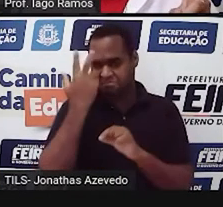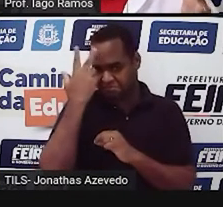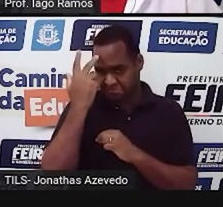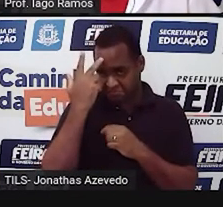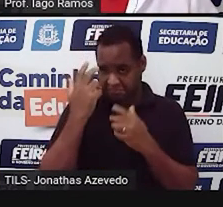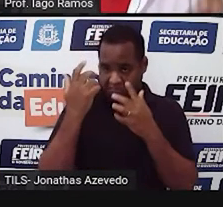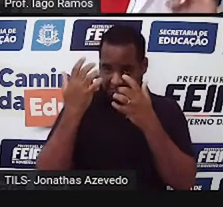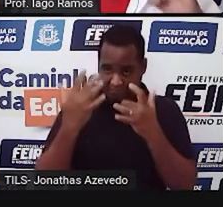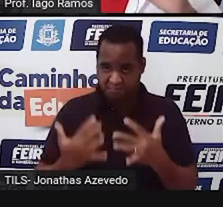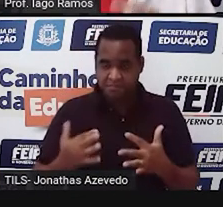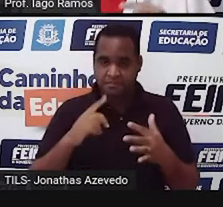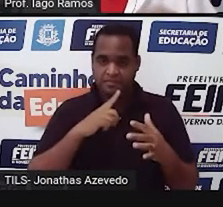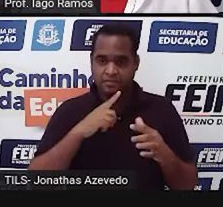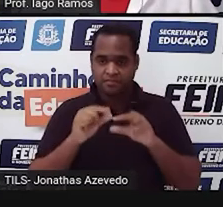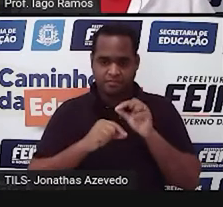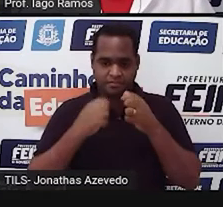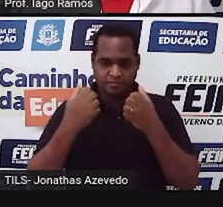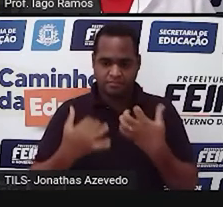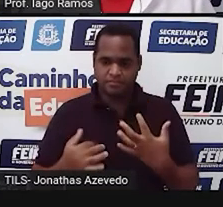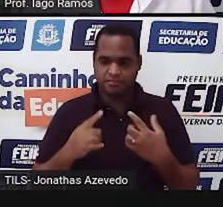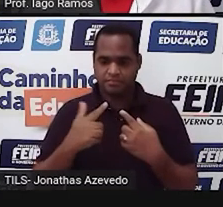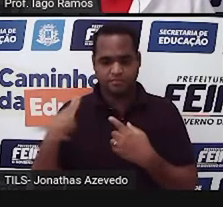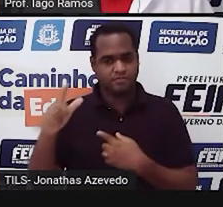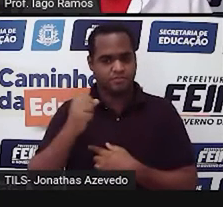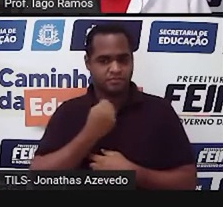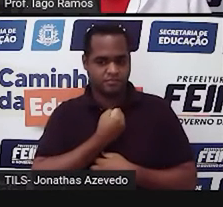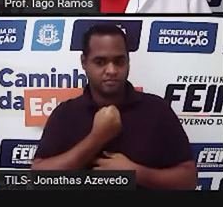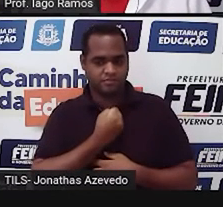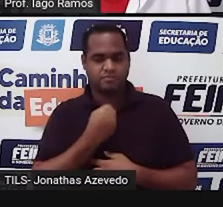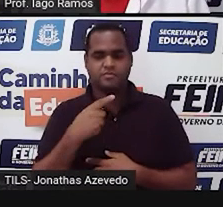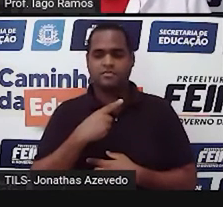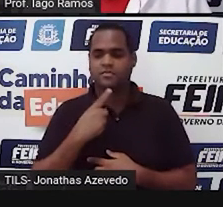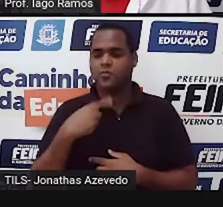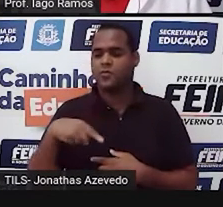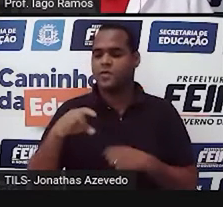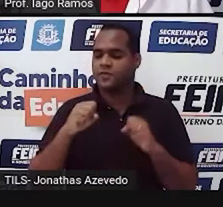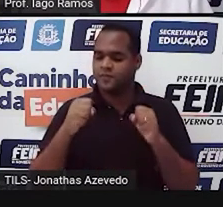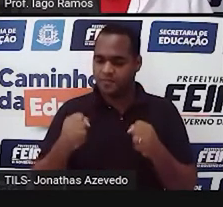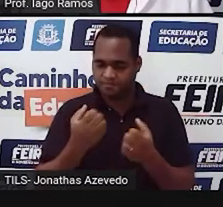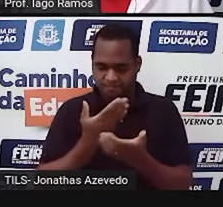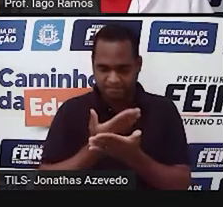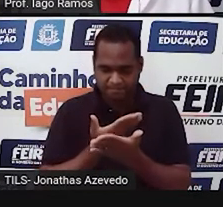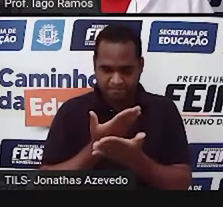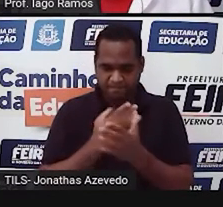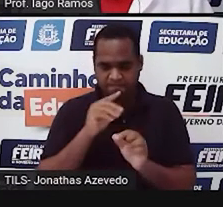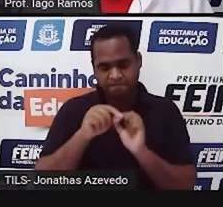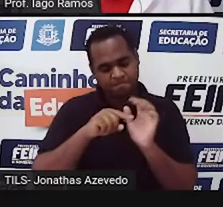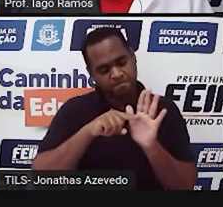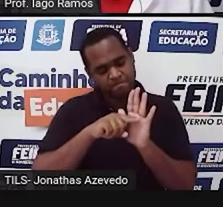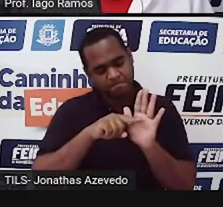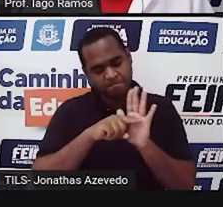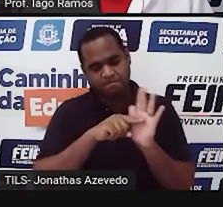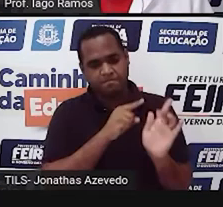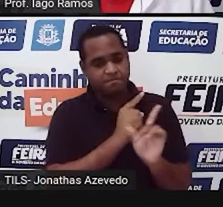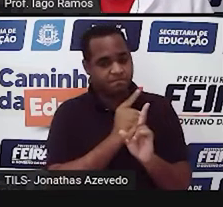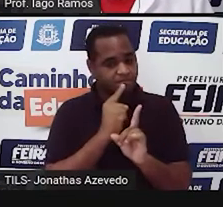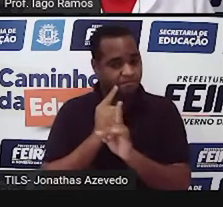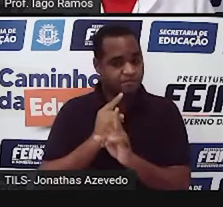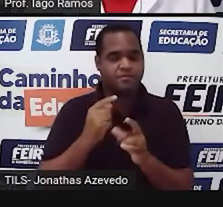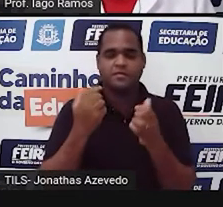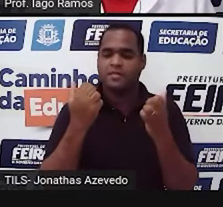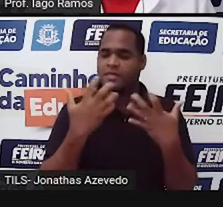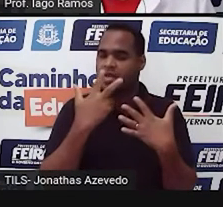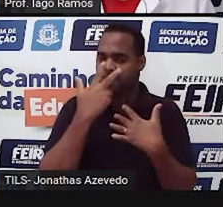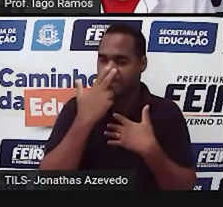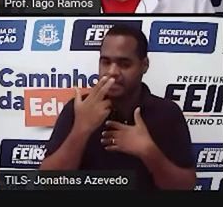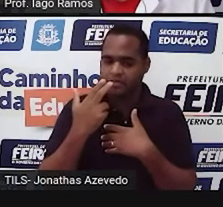decimais teve mais um tipo de número que a gente estudou e esse a gente até estudou de uma